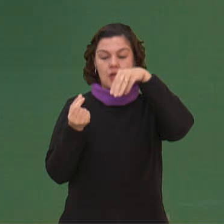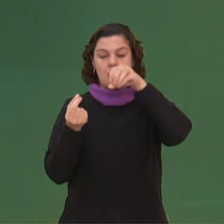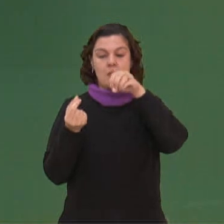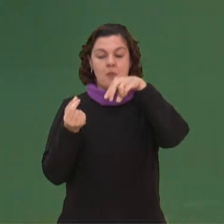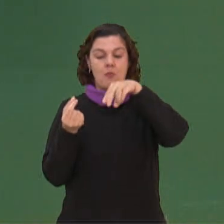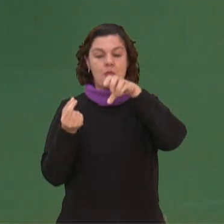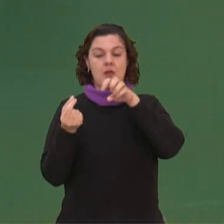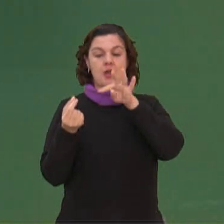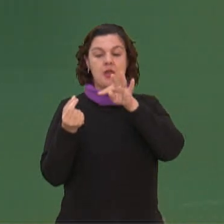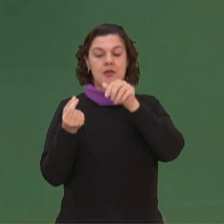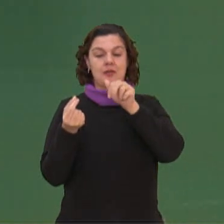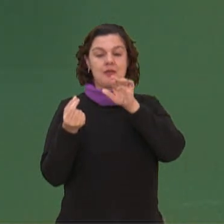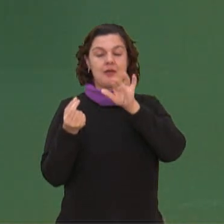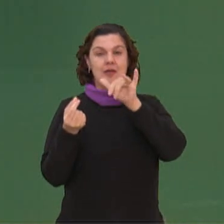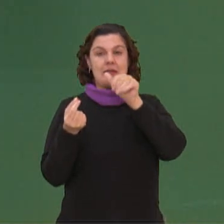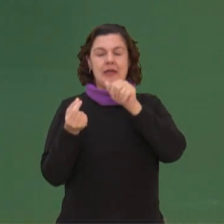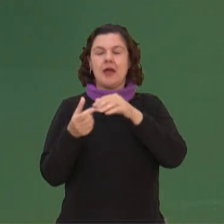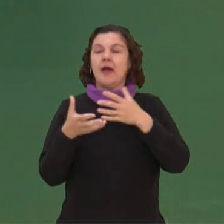maiores